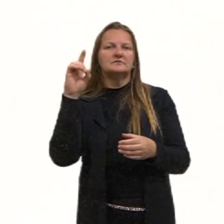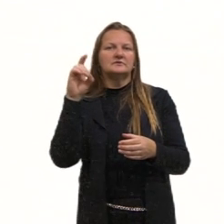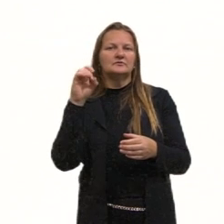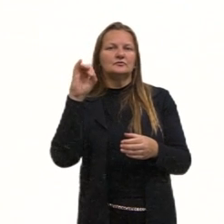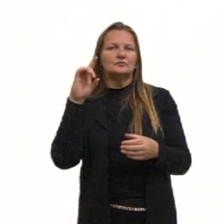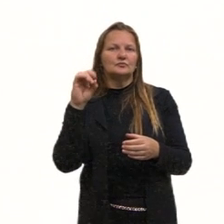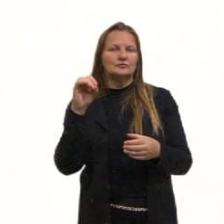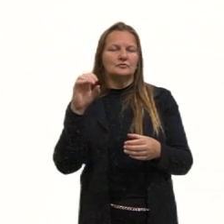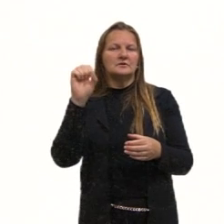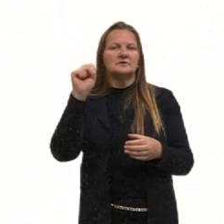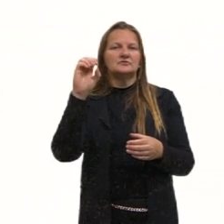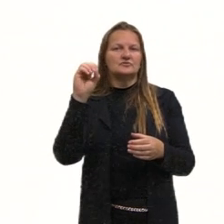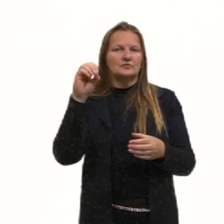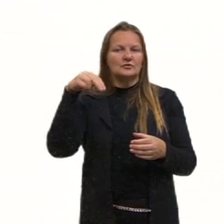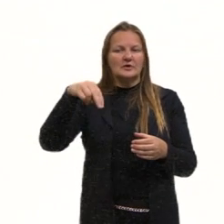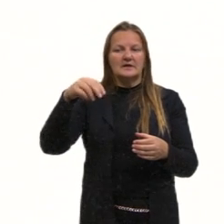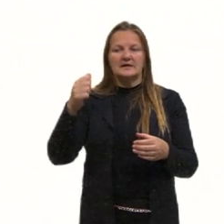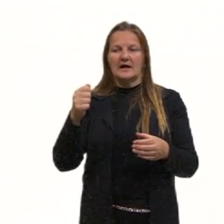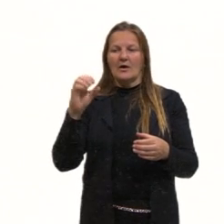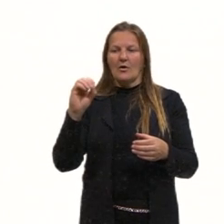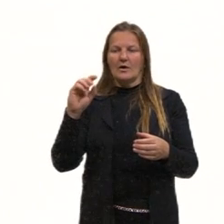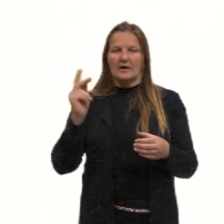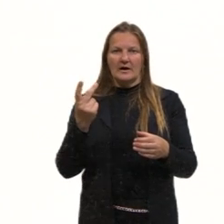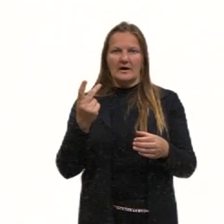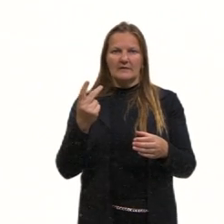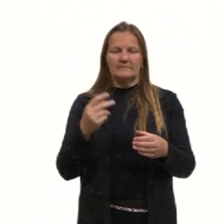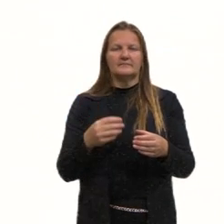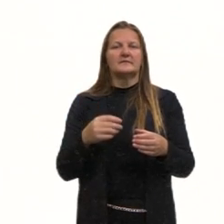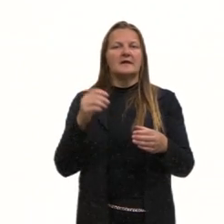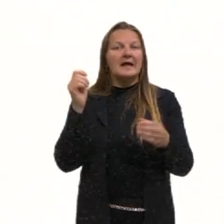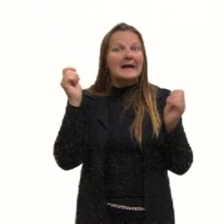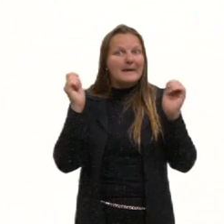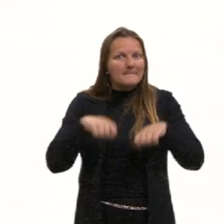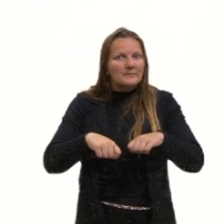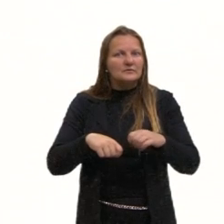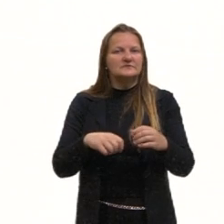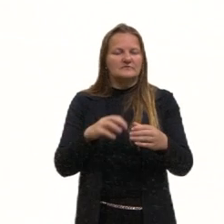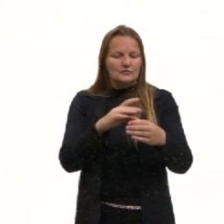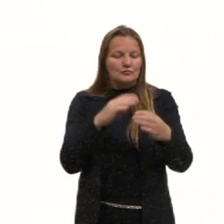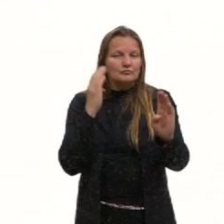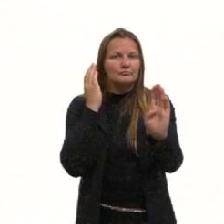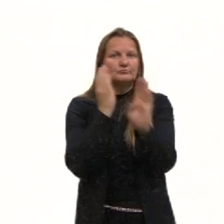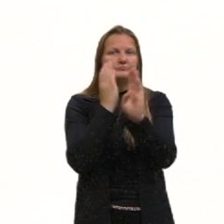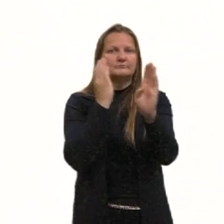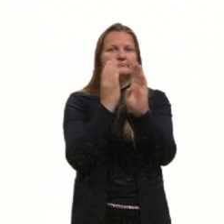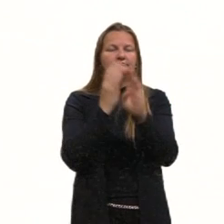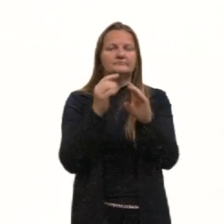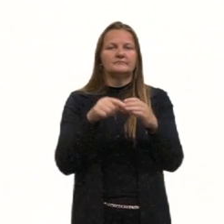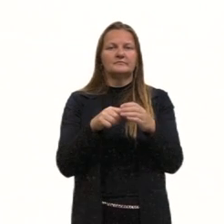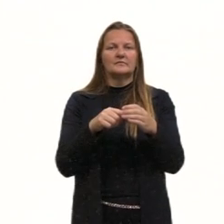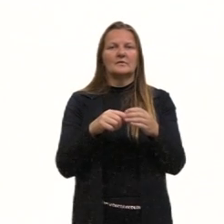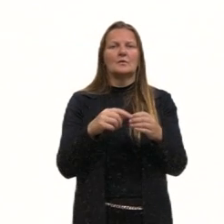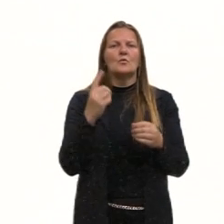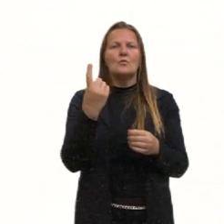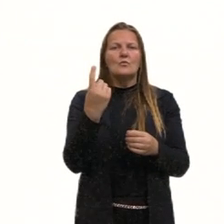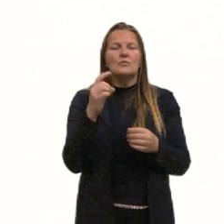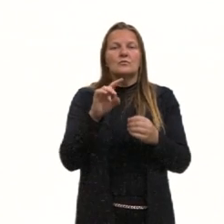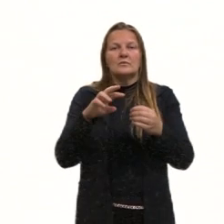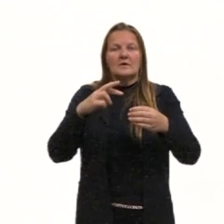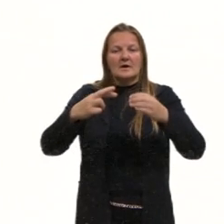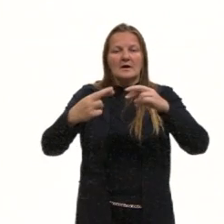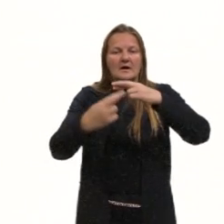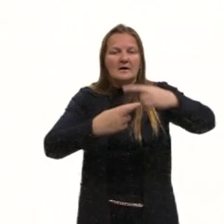né o eneo h é capaz de identificar a presença de um destes pesticidas pela